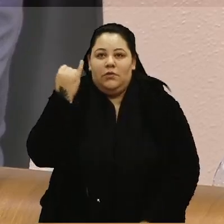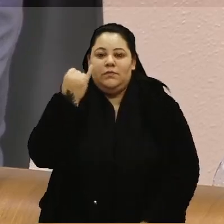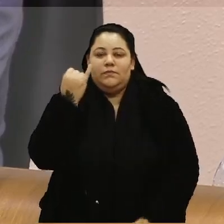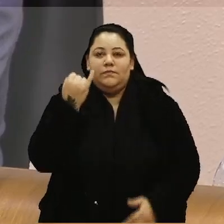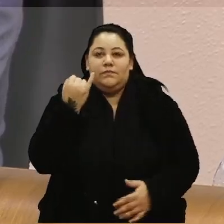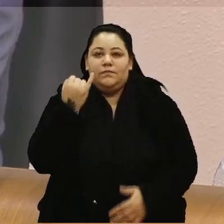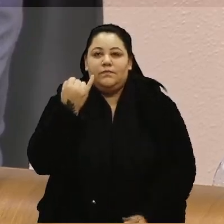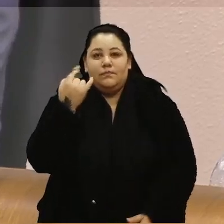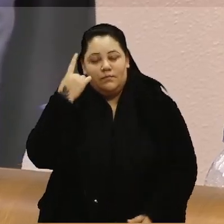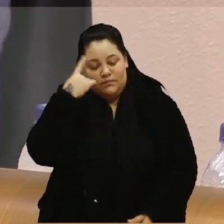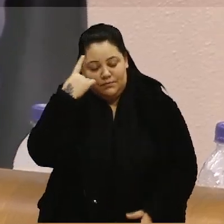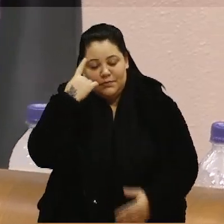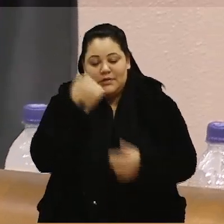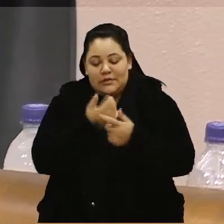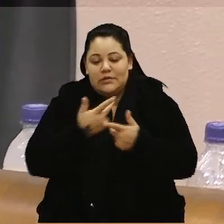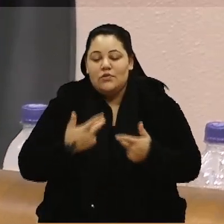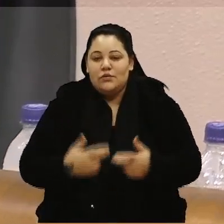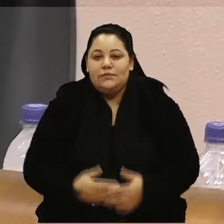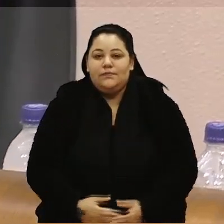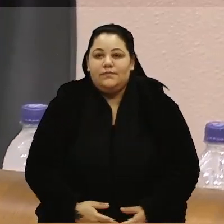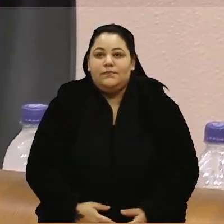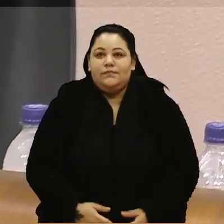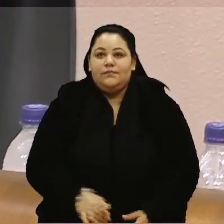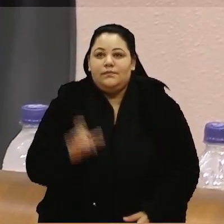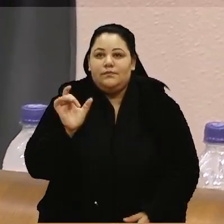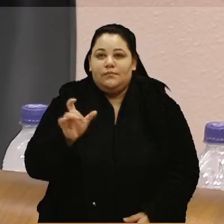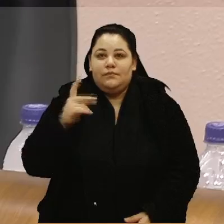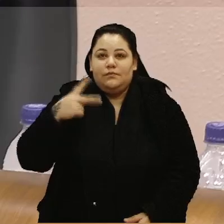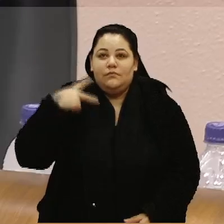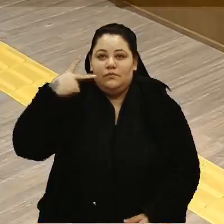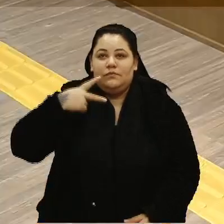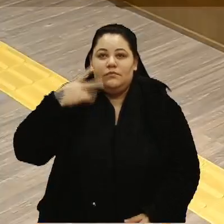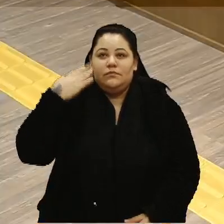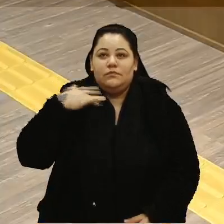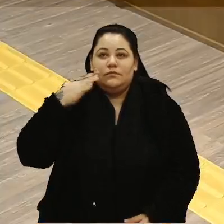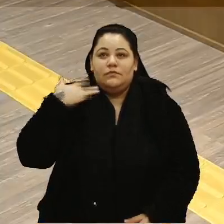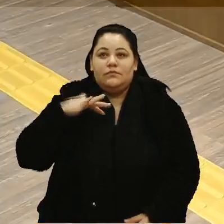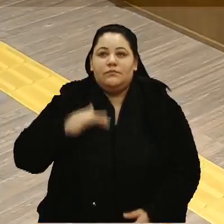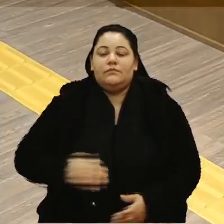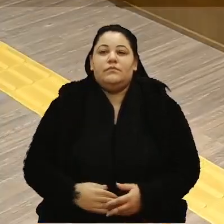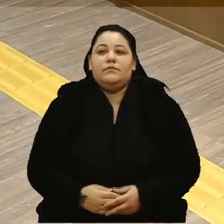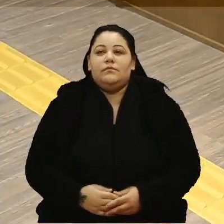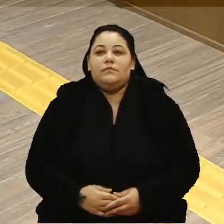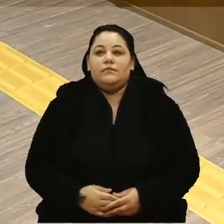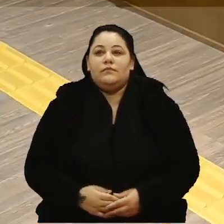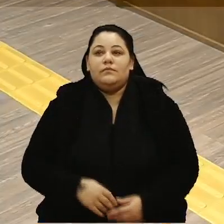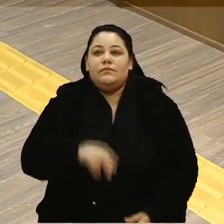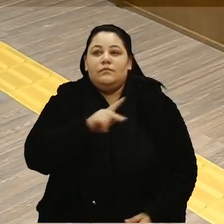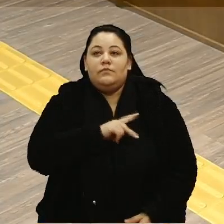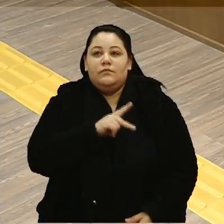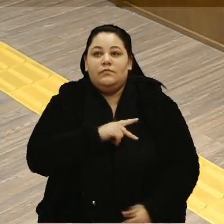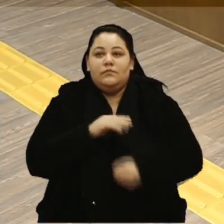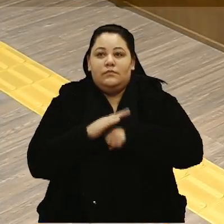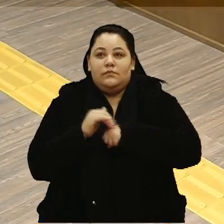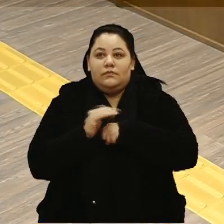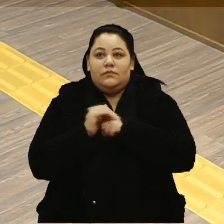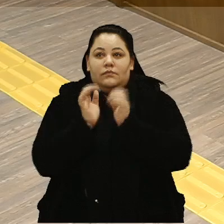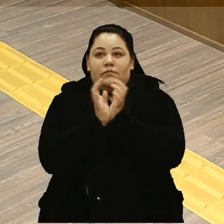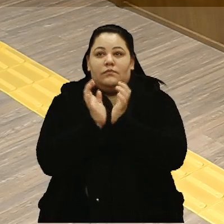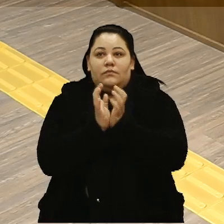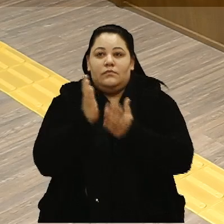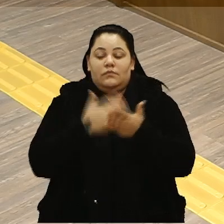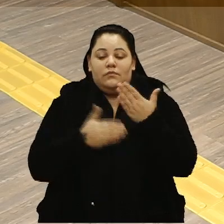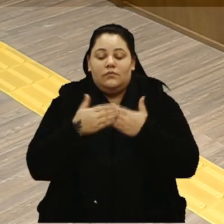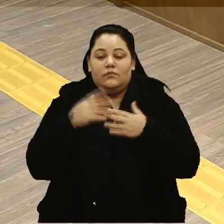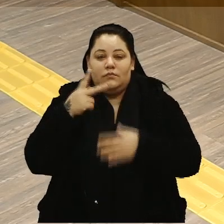questões. Com a palavra, a vereadora Andressa Marques. Senhor presidente, nobres colegas, vereadores e vereadoras, pessoas